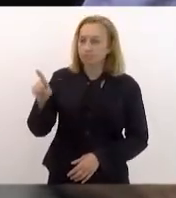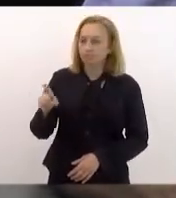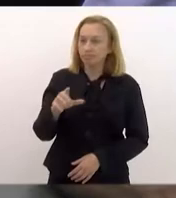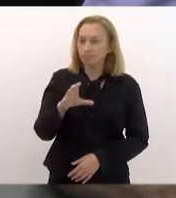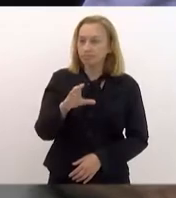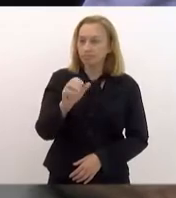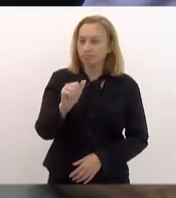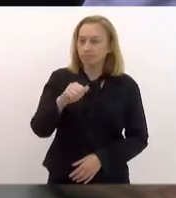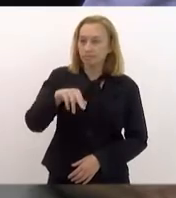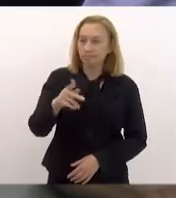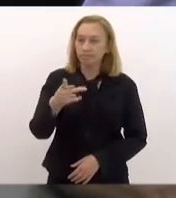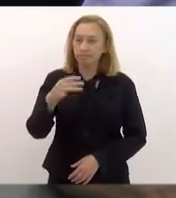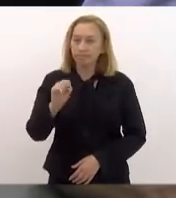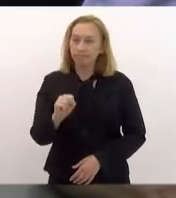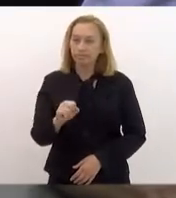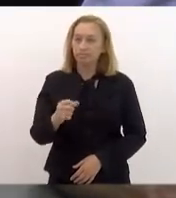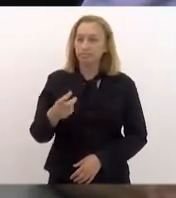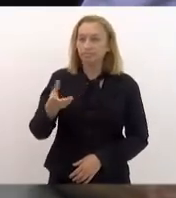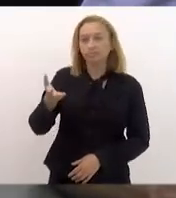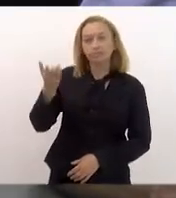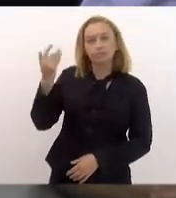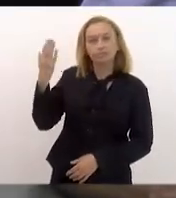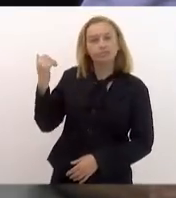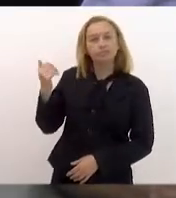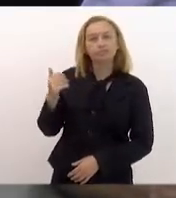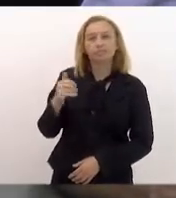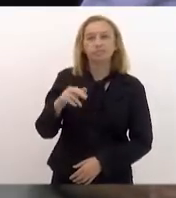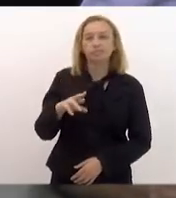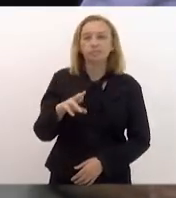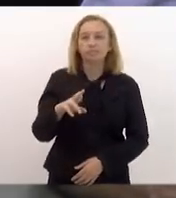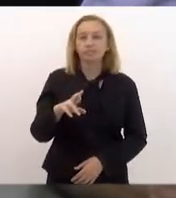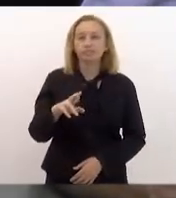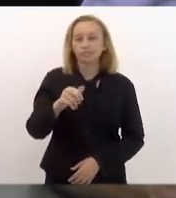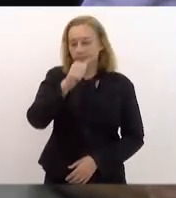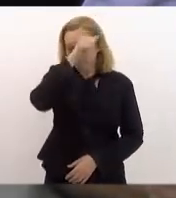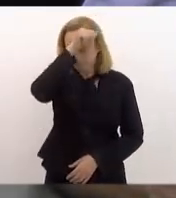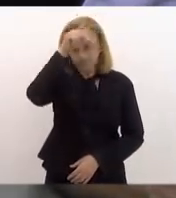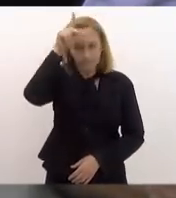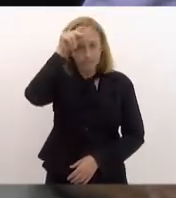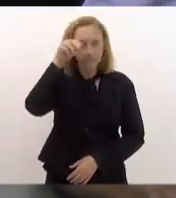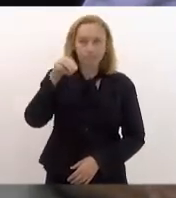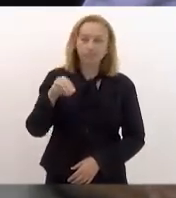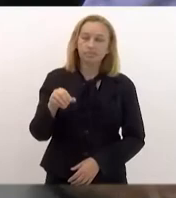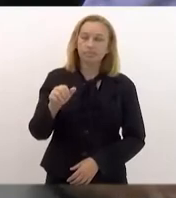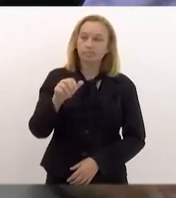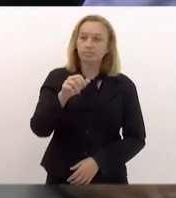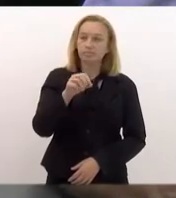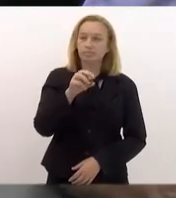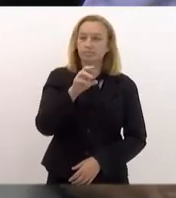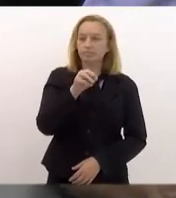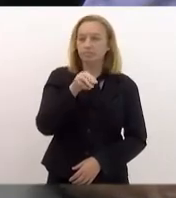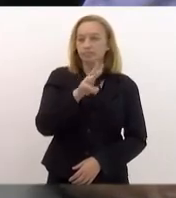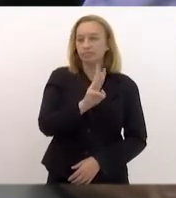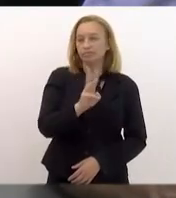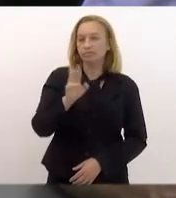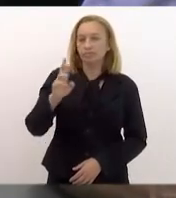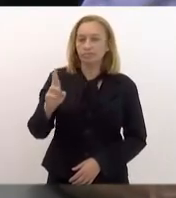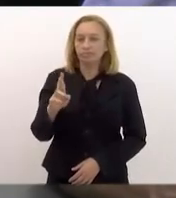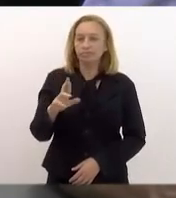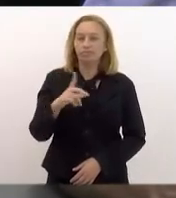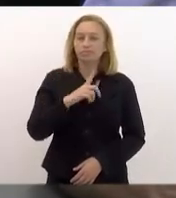na época, o prefeito não era o prefeito Washington, mas tinha um secretário que ele teve na reunião com a gente,